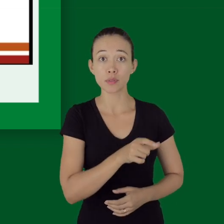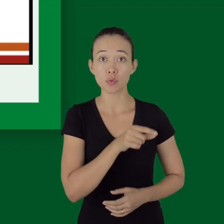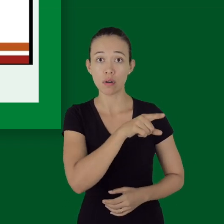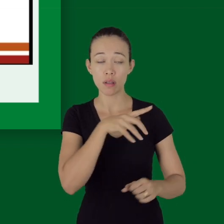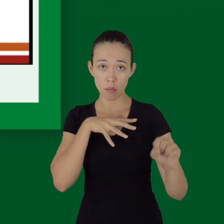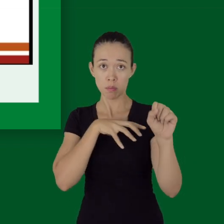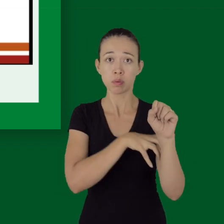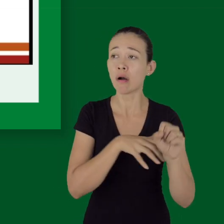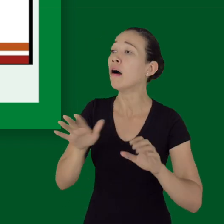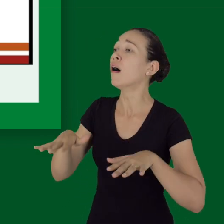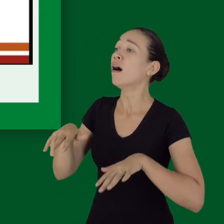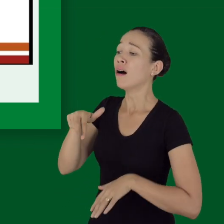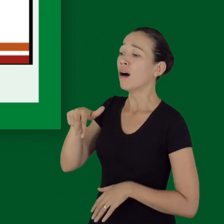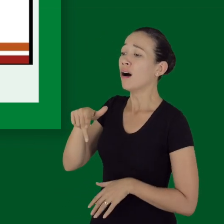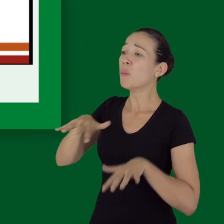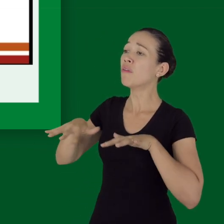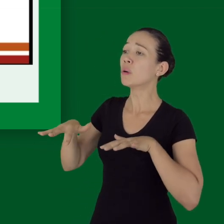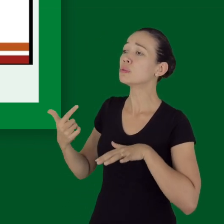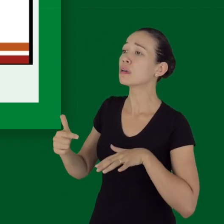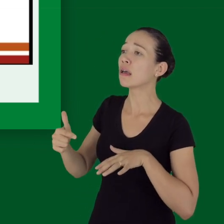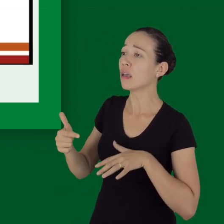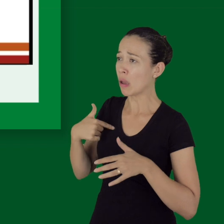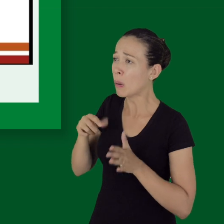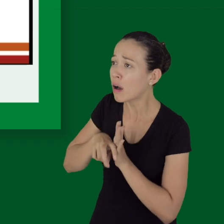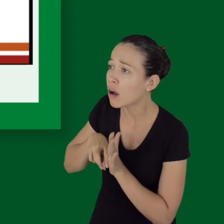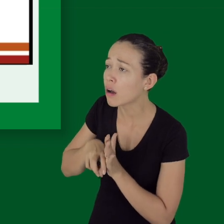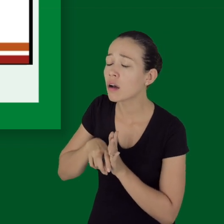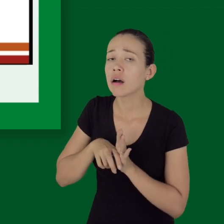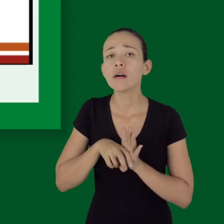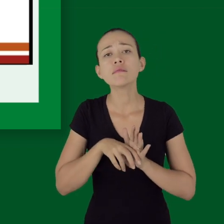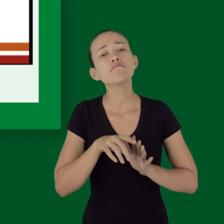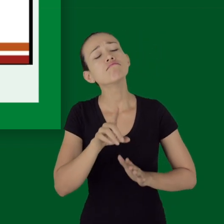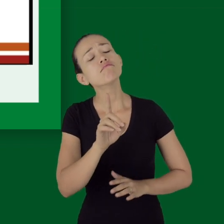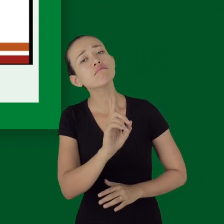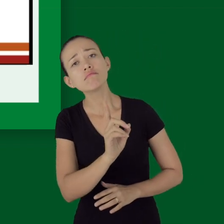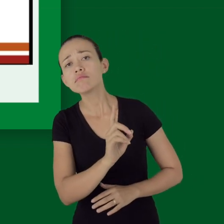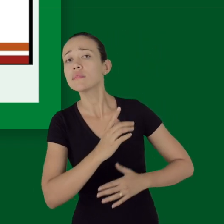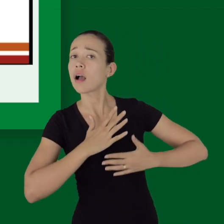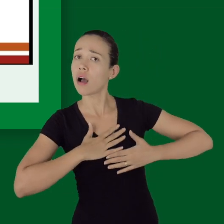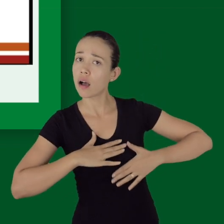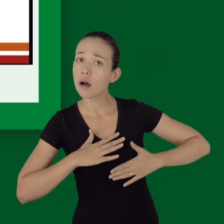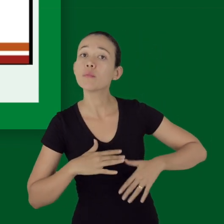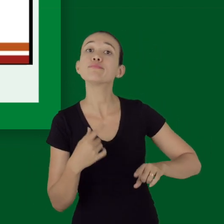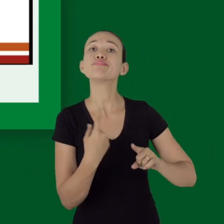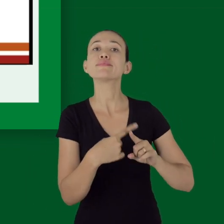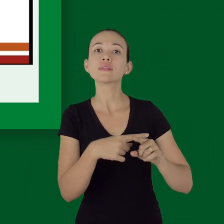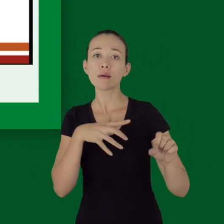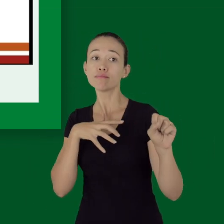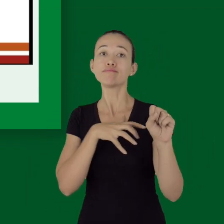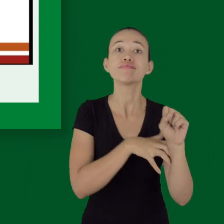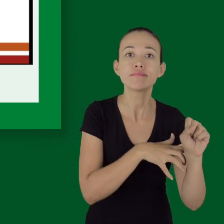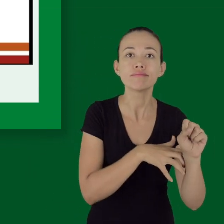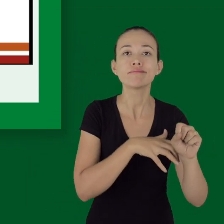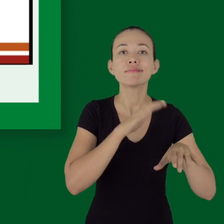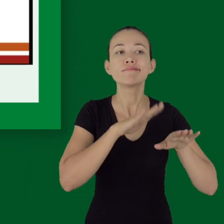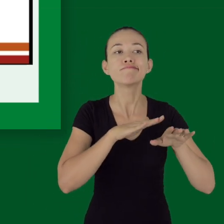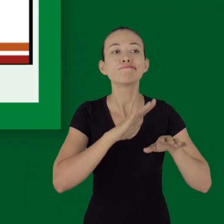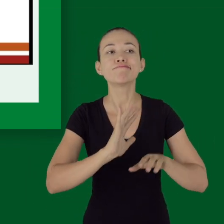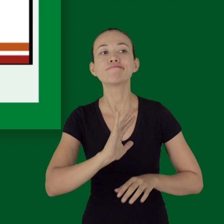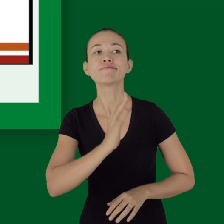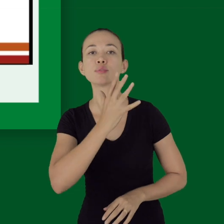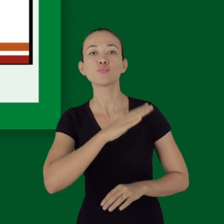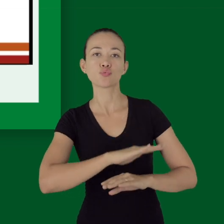paraplégico? E você vira e fala, não, ele pode estar ainda nessa condição inicial, né, do choque medular, onde ele tem